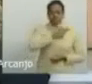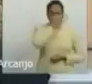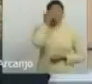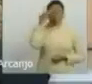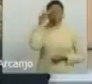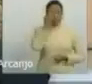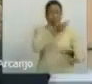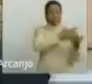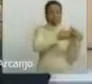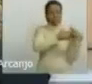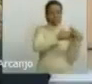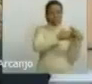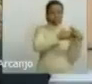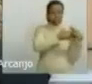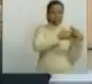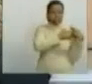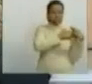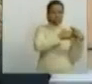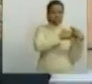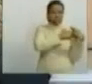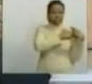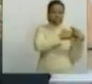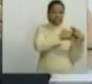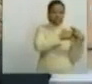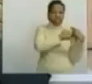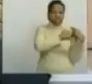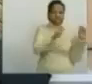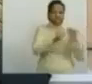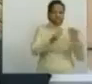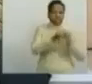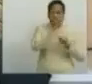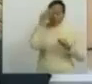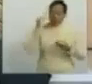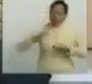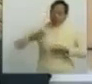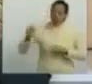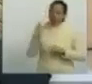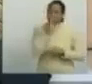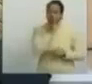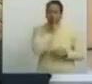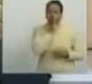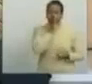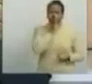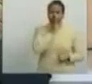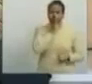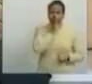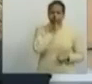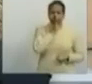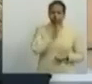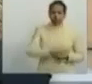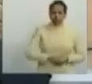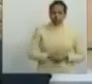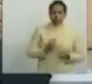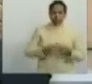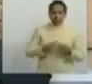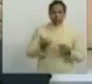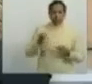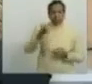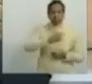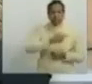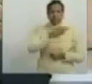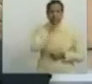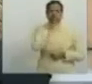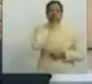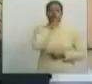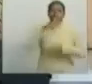mandando um e outro se calar. Porque se a gente se calar, as pedras vão falar. E vai ser uma vergonha,